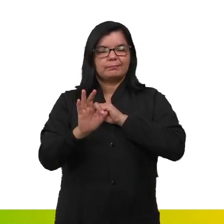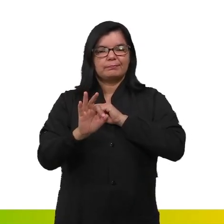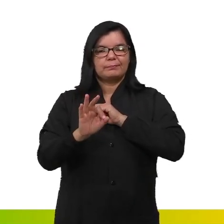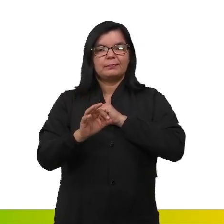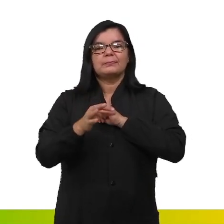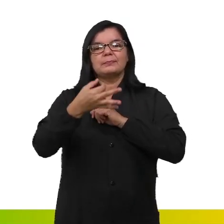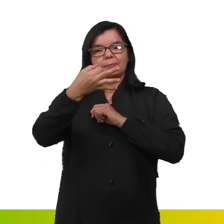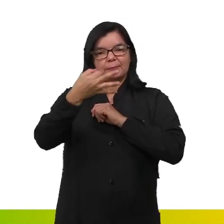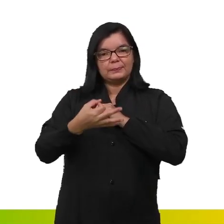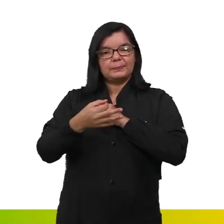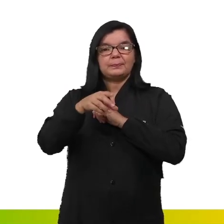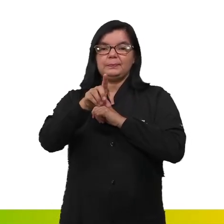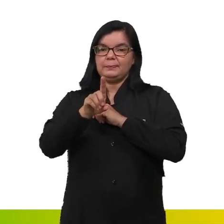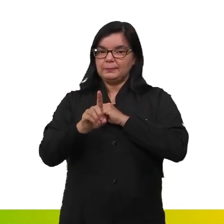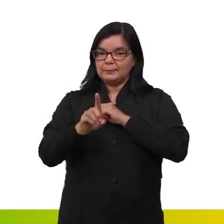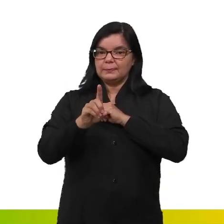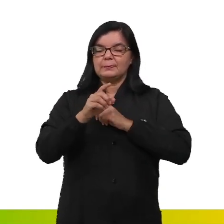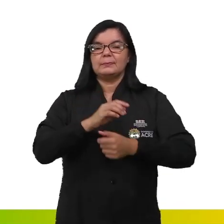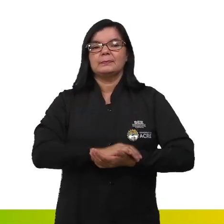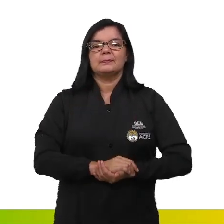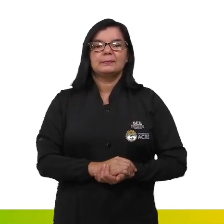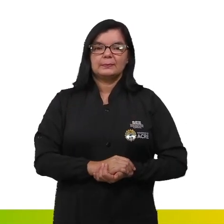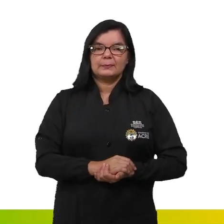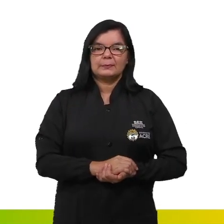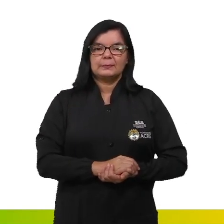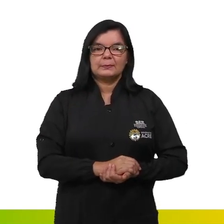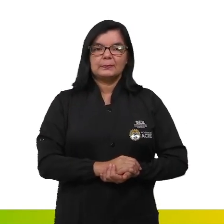Alternativa correta, letra D.